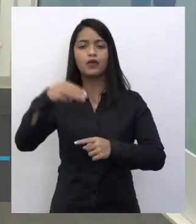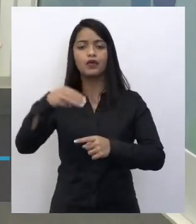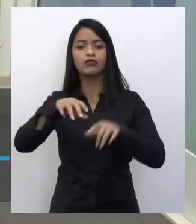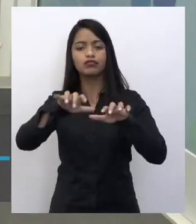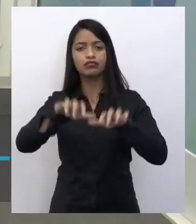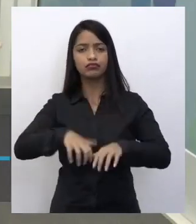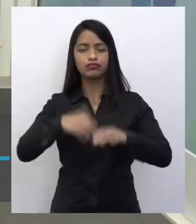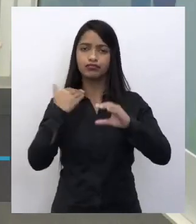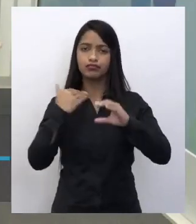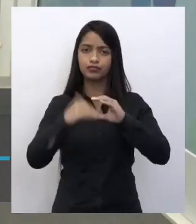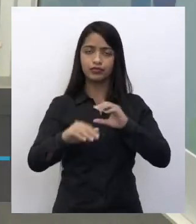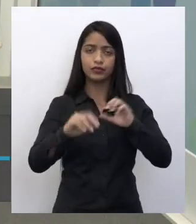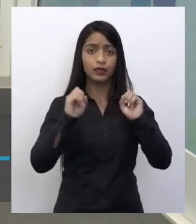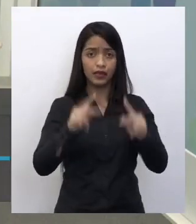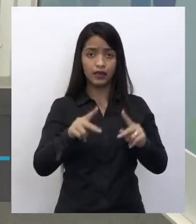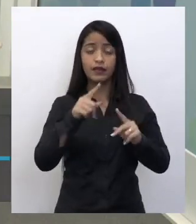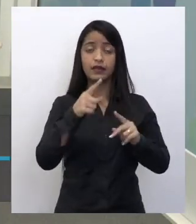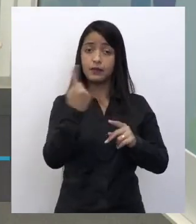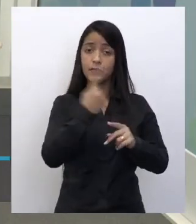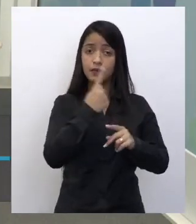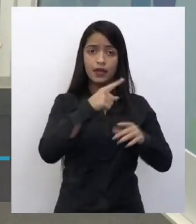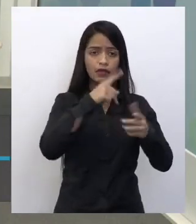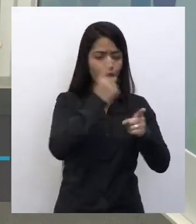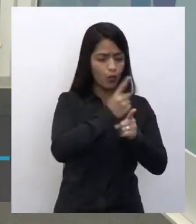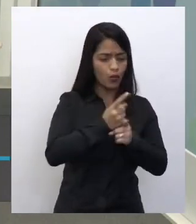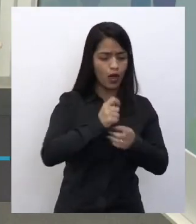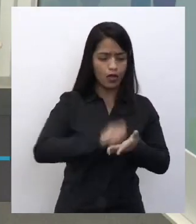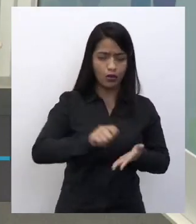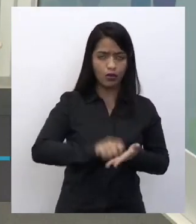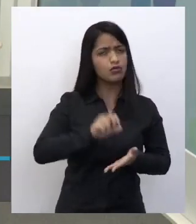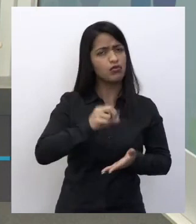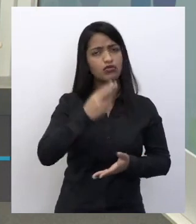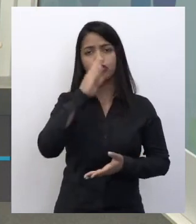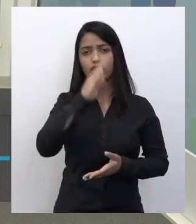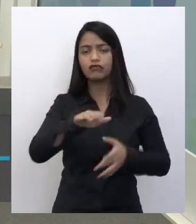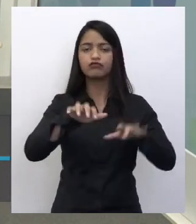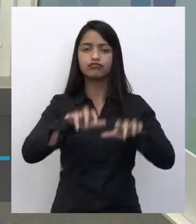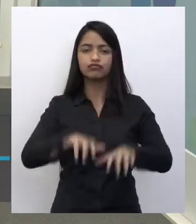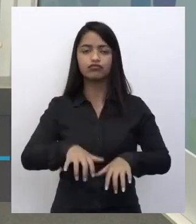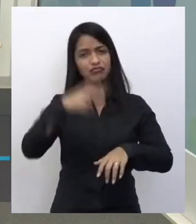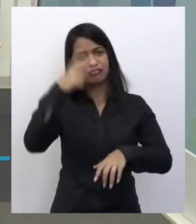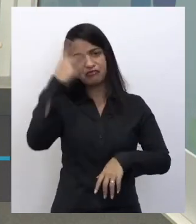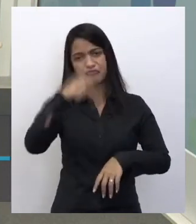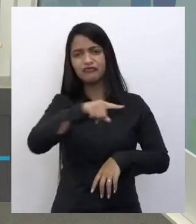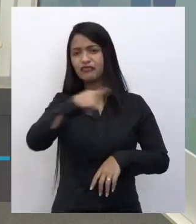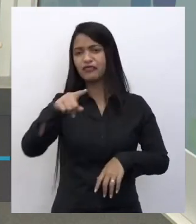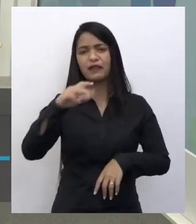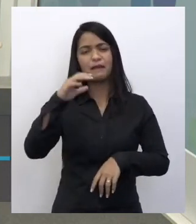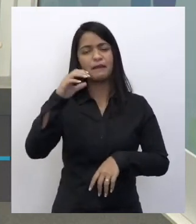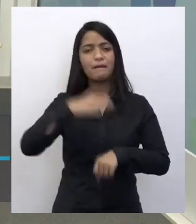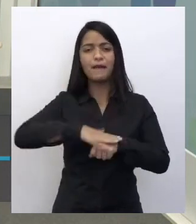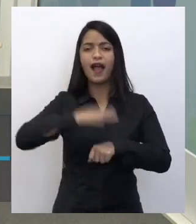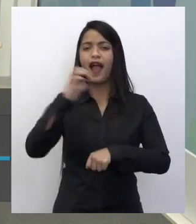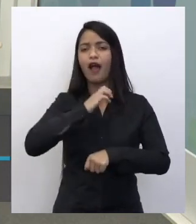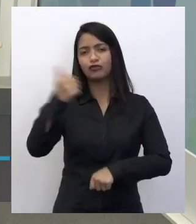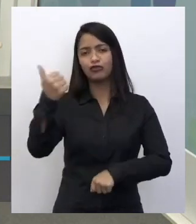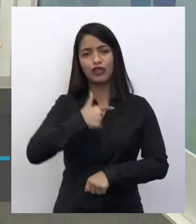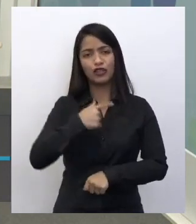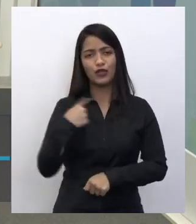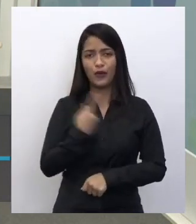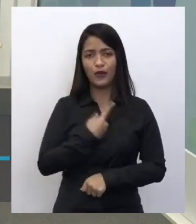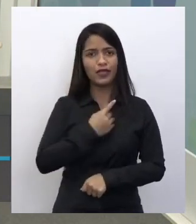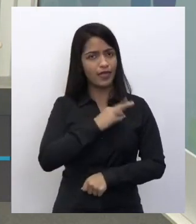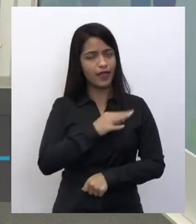Pedro, viu o que é? Anota no caderninho para ir... Nem precisa anotar, vai digitando direto, gente. Sei lá, vocês são mais ágeis que a gente na tecnologia, né, Mônica? Verdade, verdade.